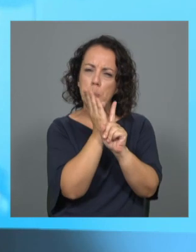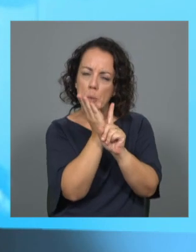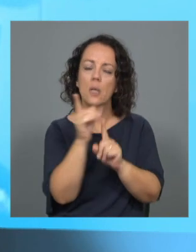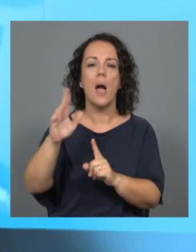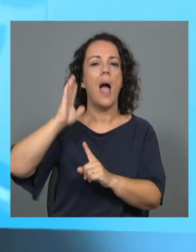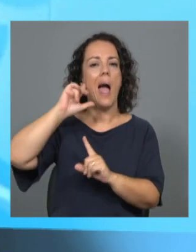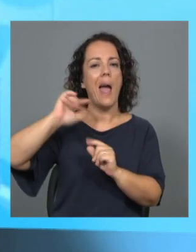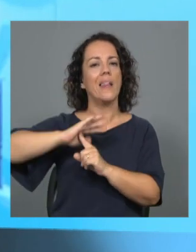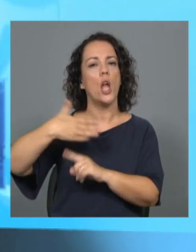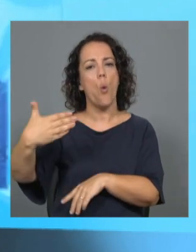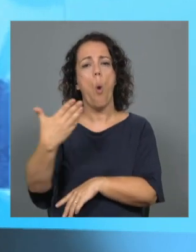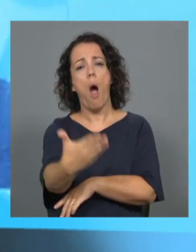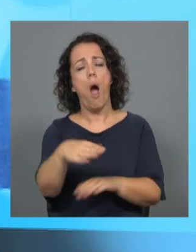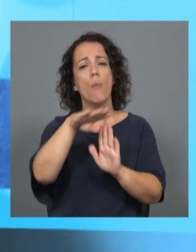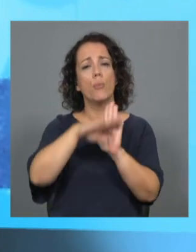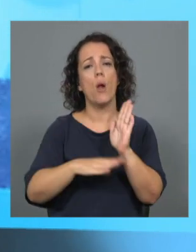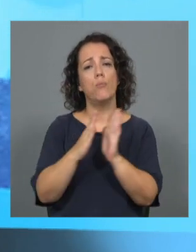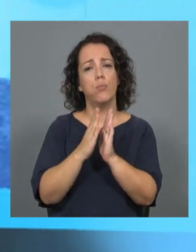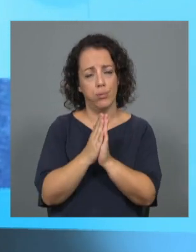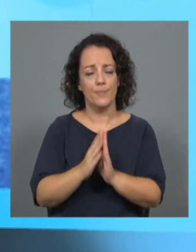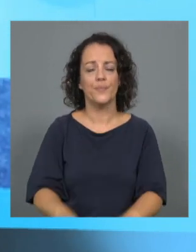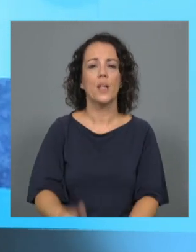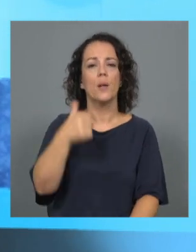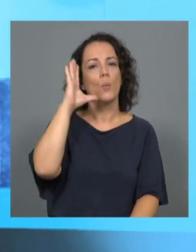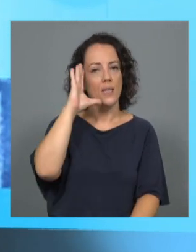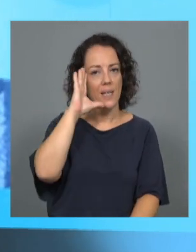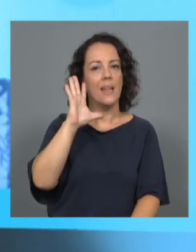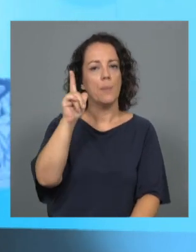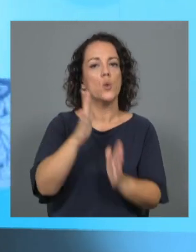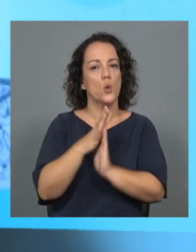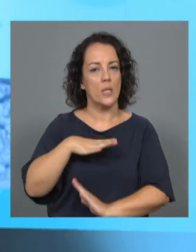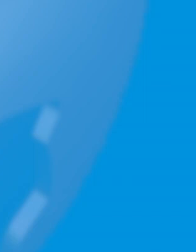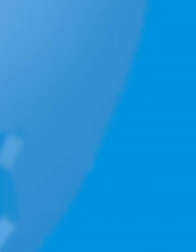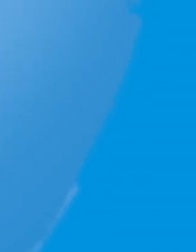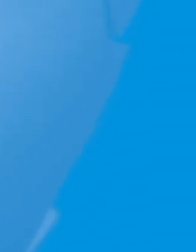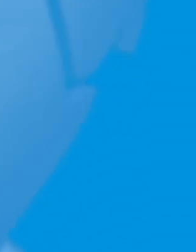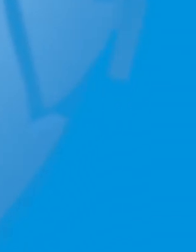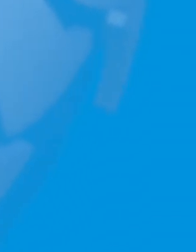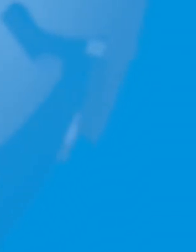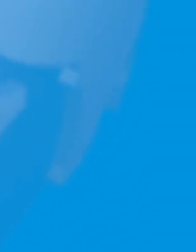a edição rádio do programa Eclésia. Tenha então uma muito boa tarde e até amanhã, se Deus quiser.